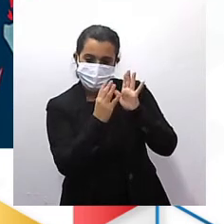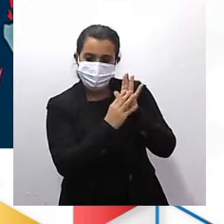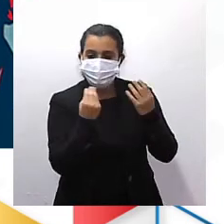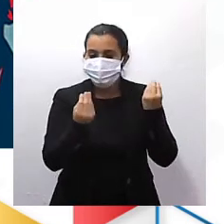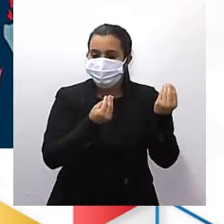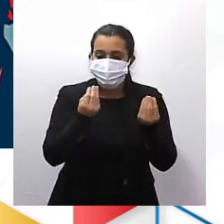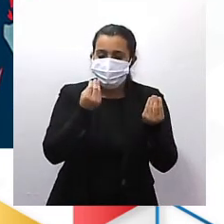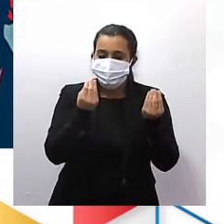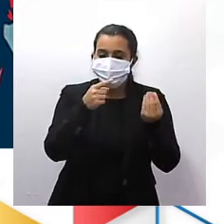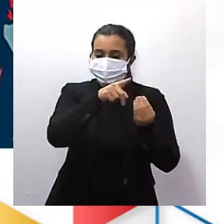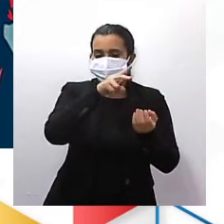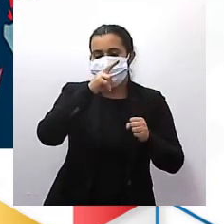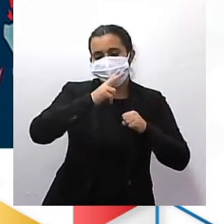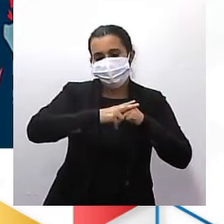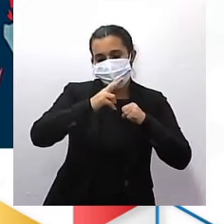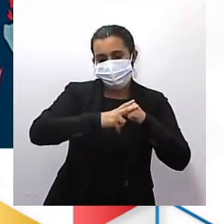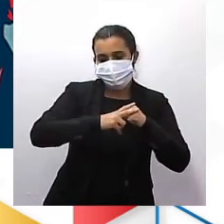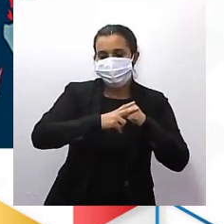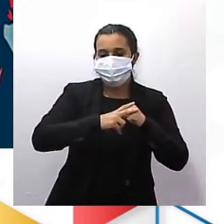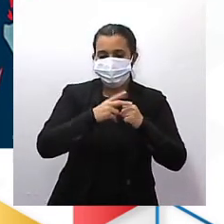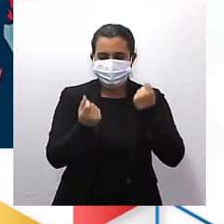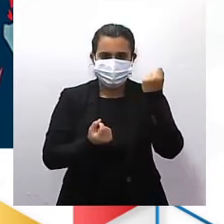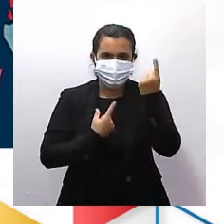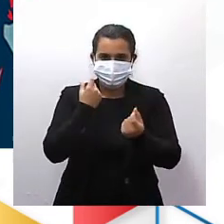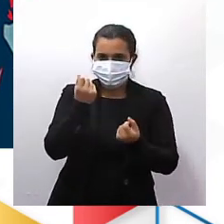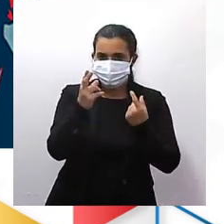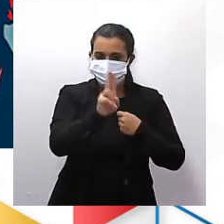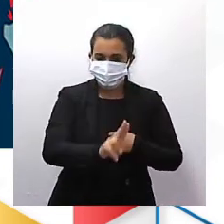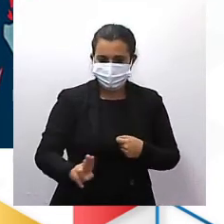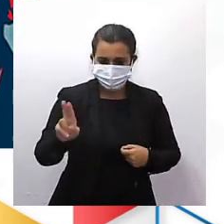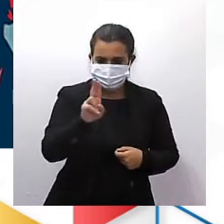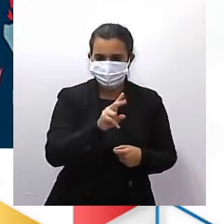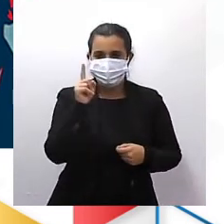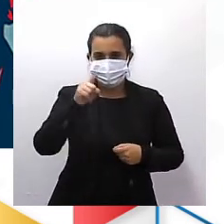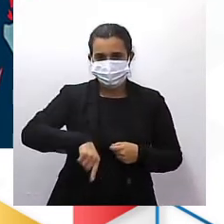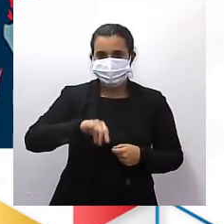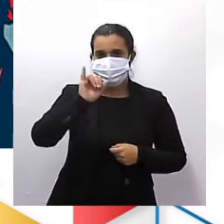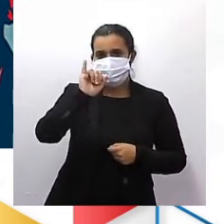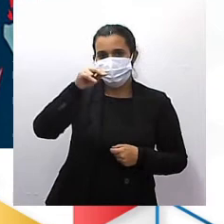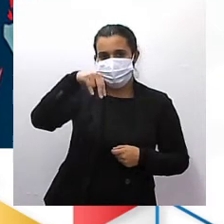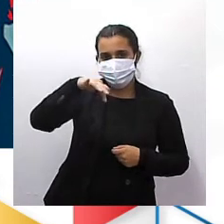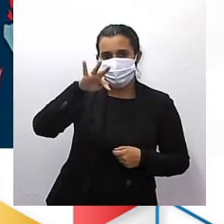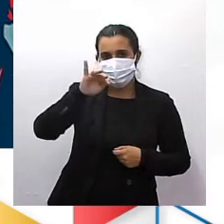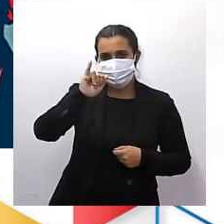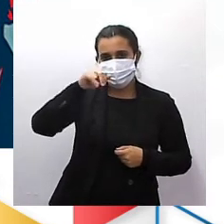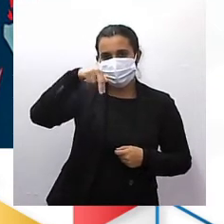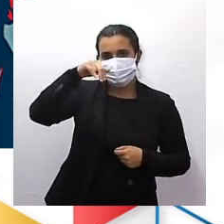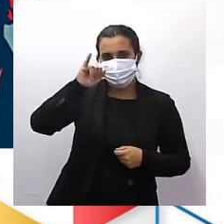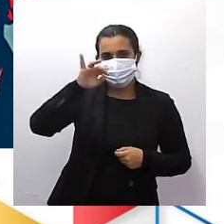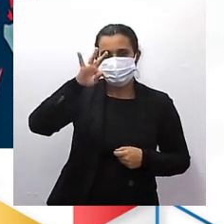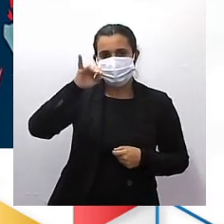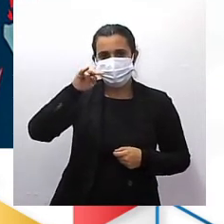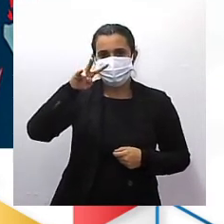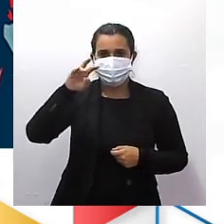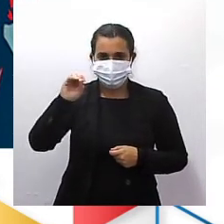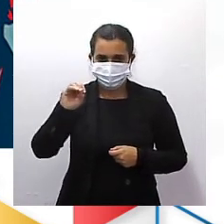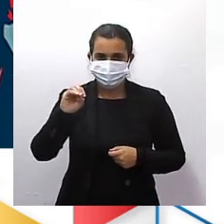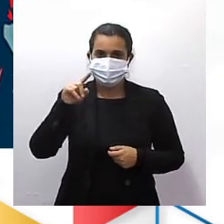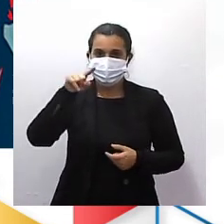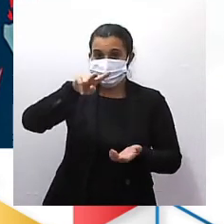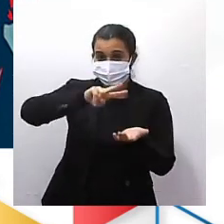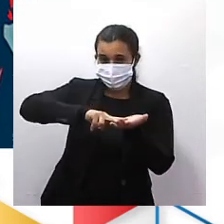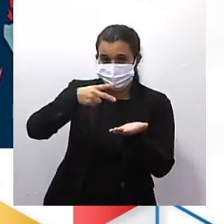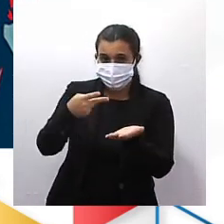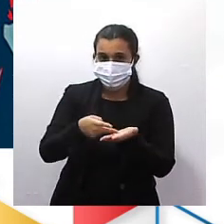outro verbo geralmente é utilizada, ou seja, o verbo no infinitivo. A tradução do verbo que nós iremos ver hoje vai ser o